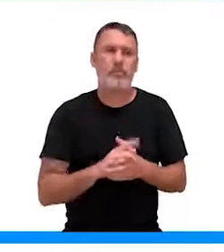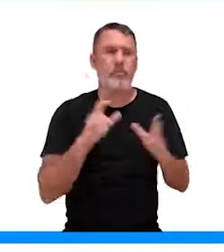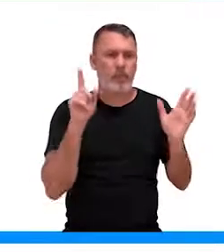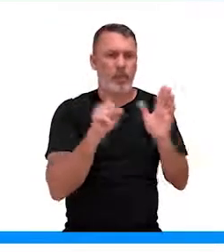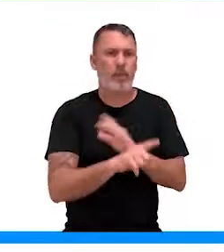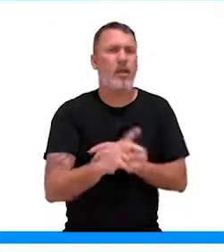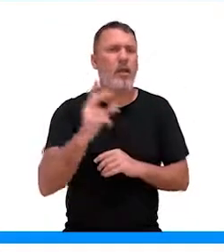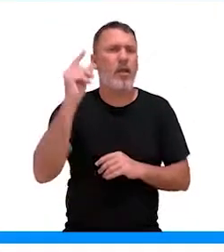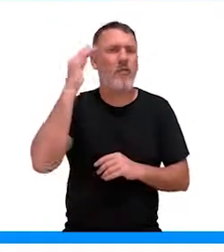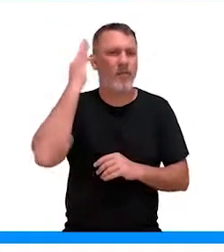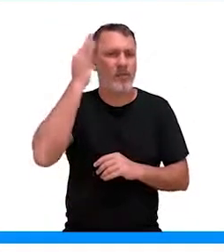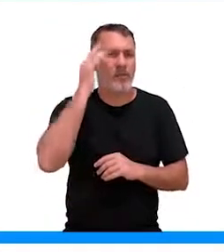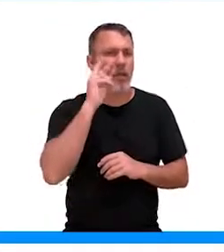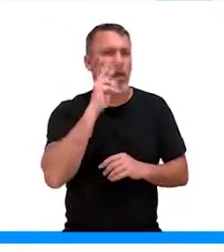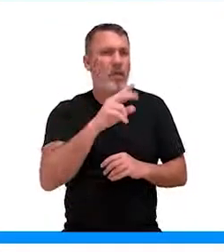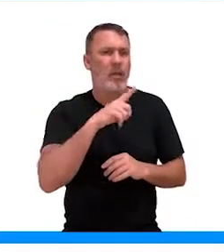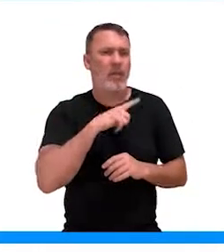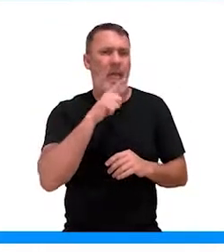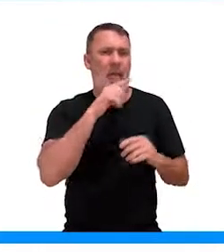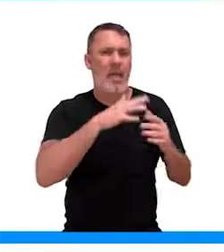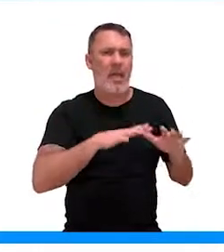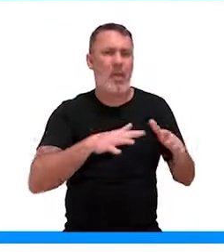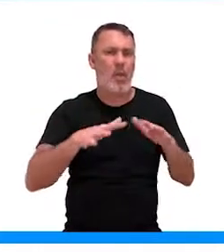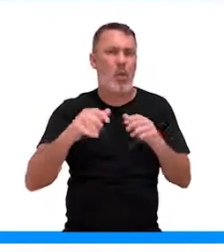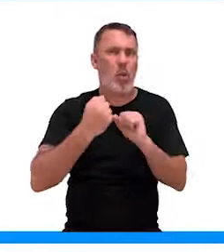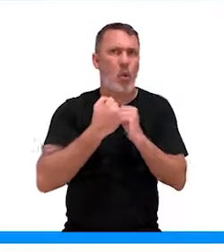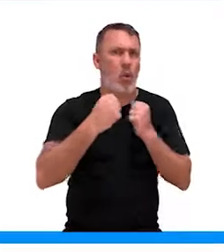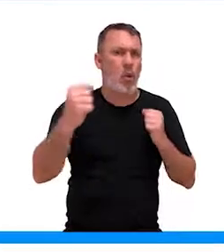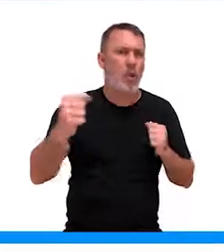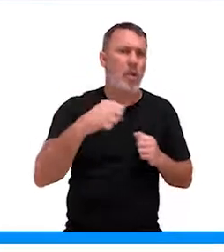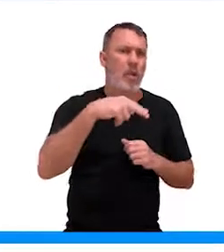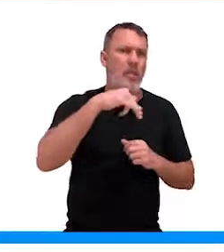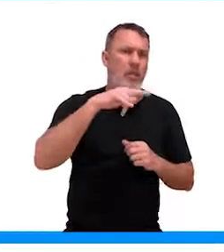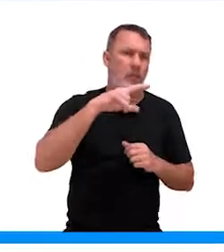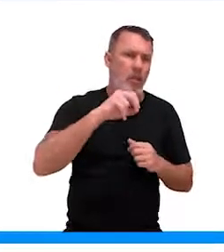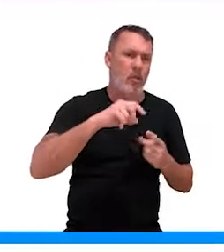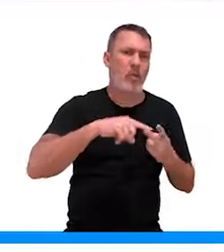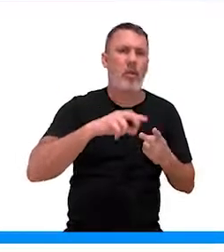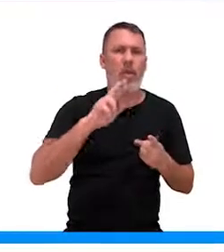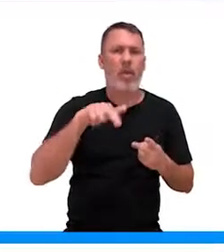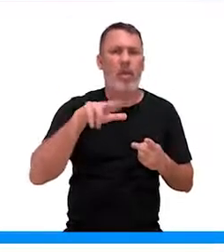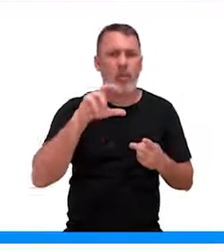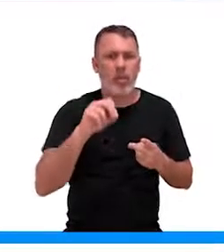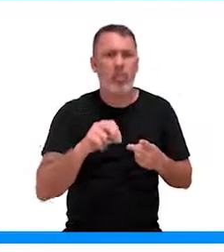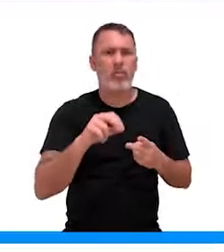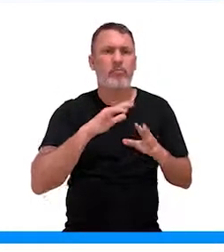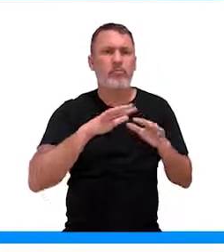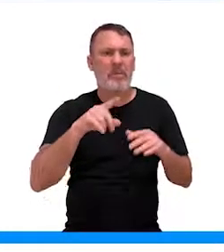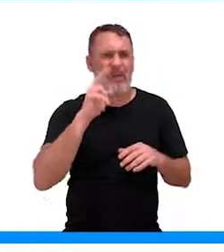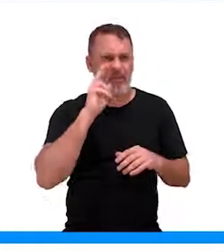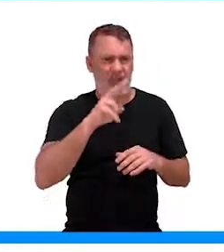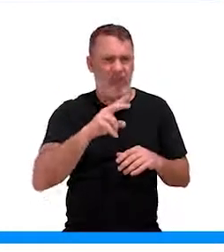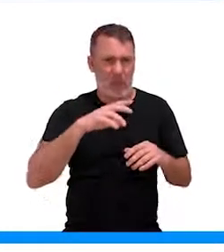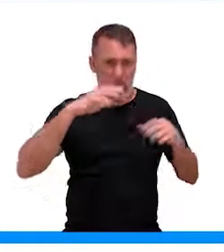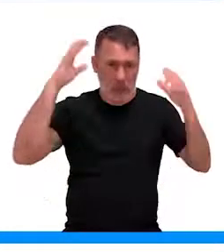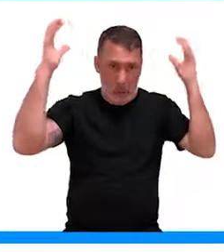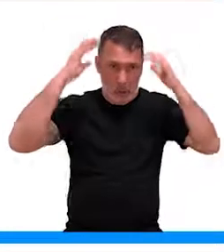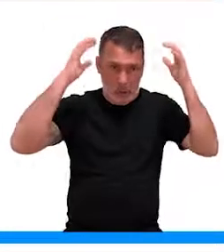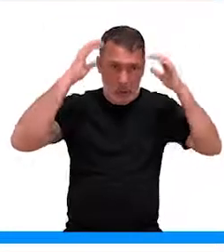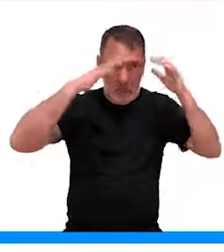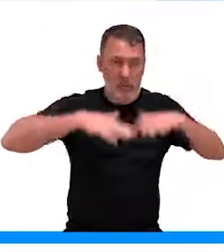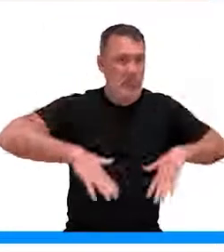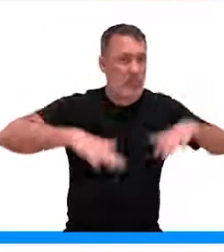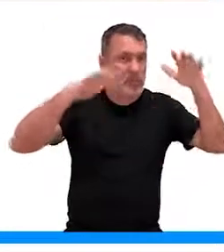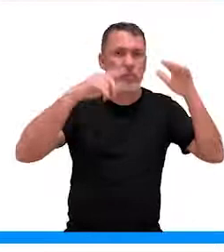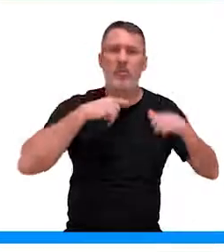filósofos, observando o grande volume de água dos rios, como Nilo, Reno e outros, imaginavam que as chuvas eram insuficientes para alimentar consideráveis massas de